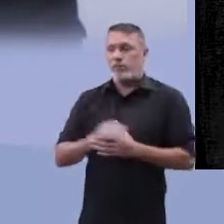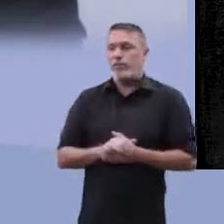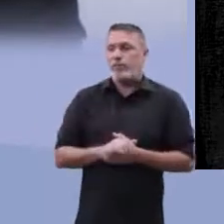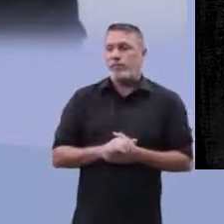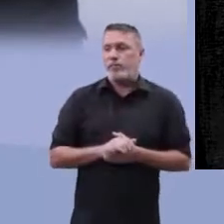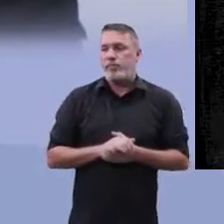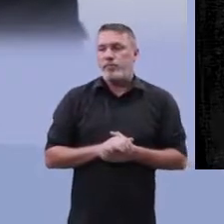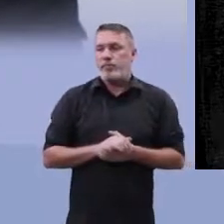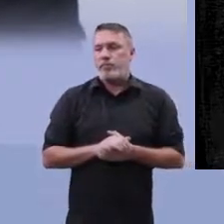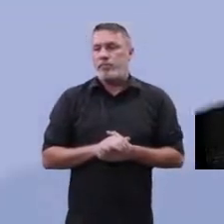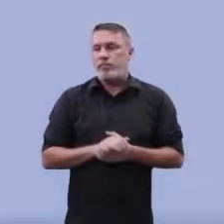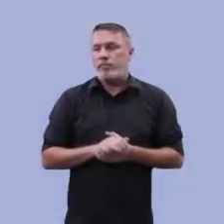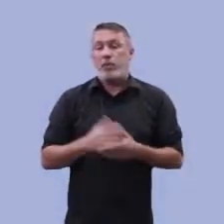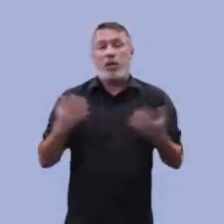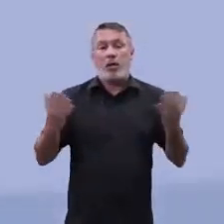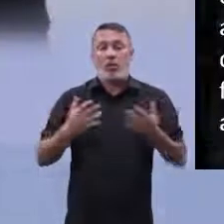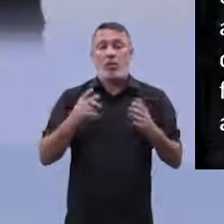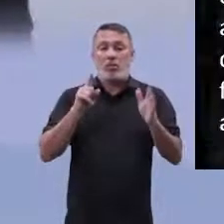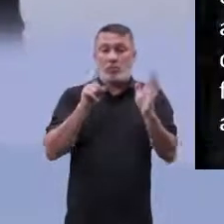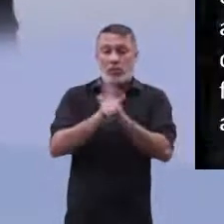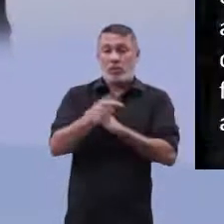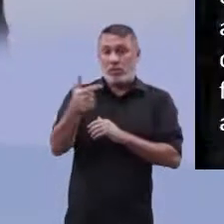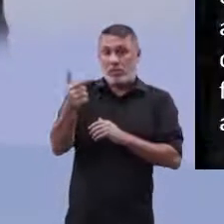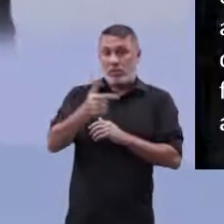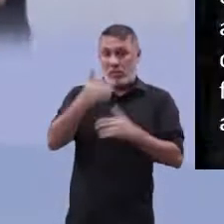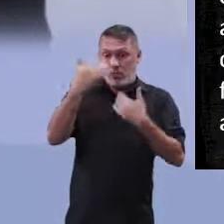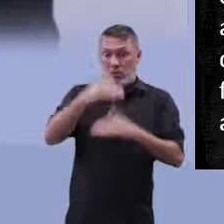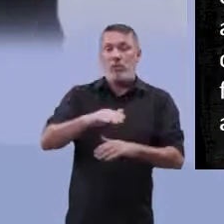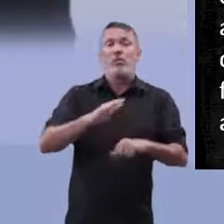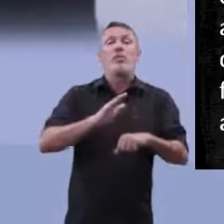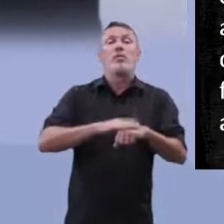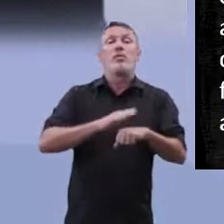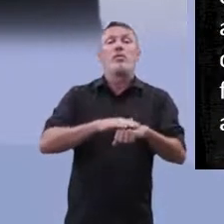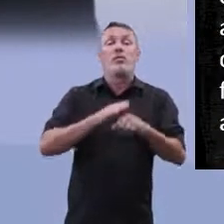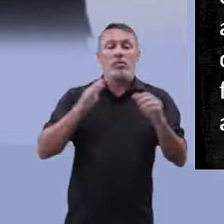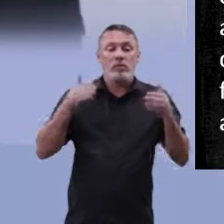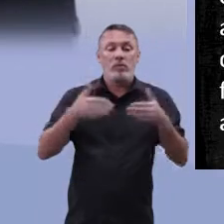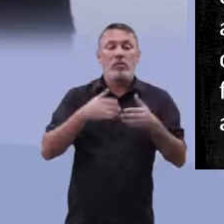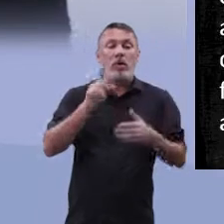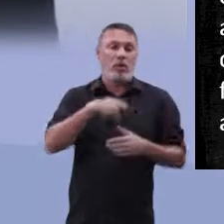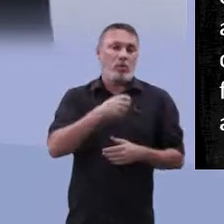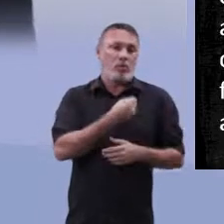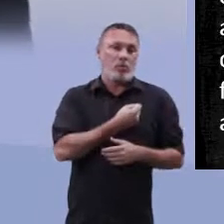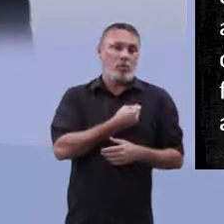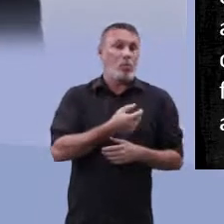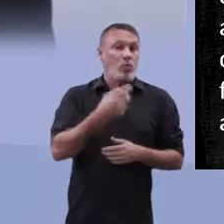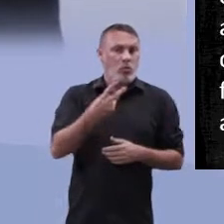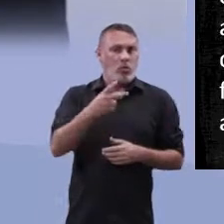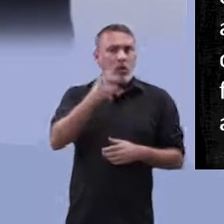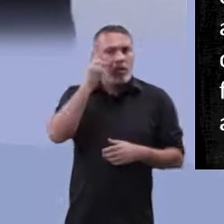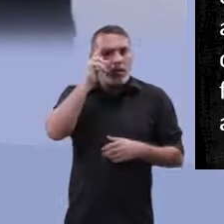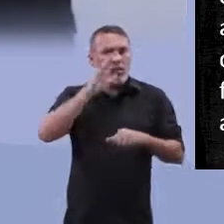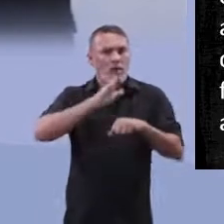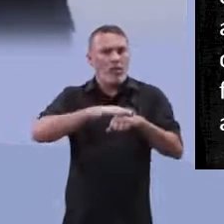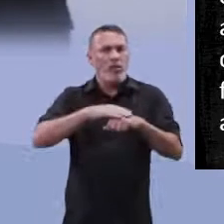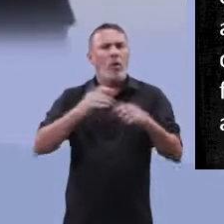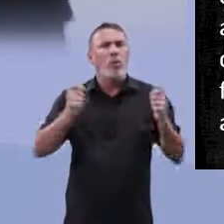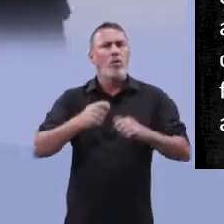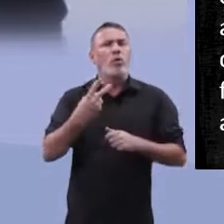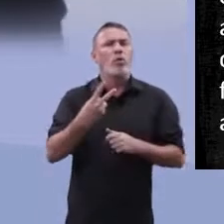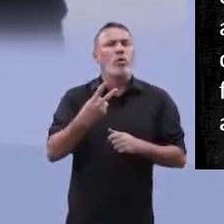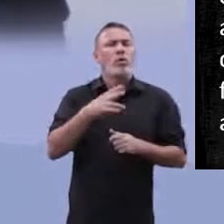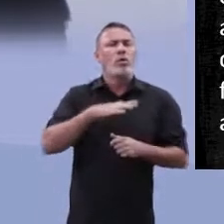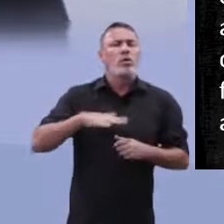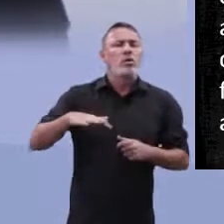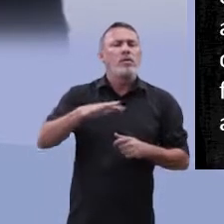questão? Se liga aí. Vamos para a segunda questão da nossa aula, uma questão na competência 2. Lembrando